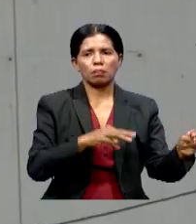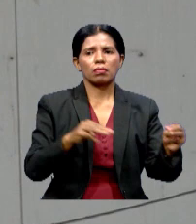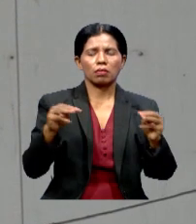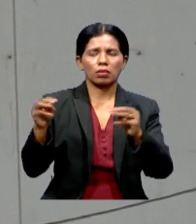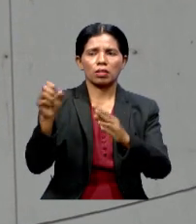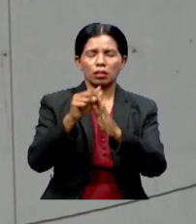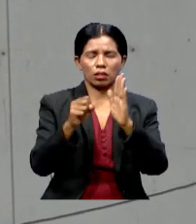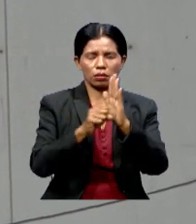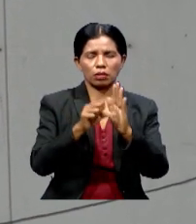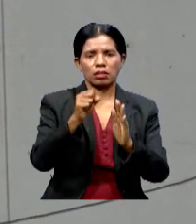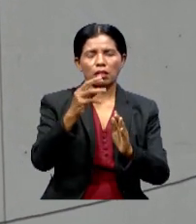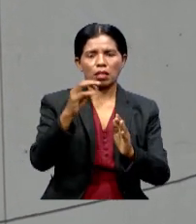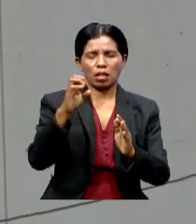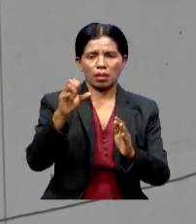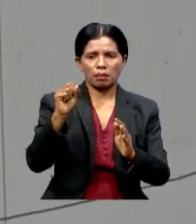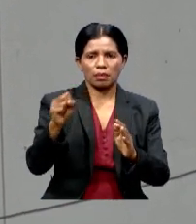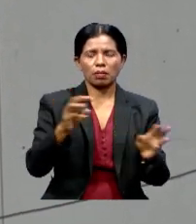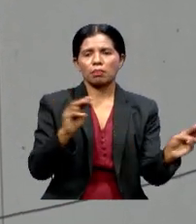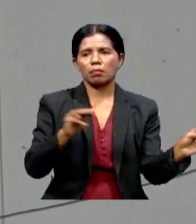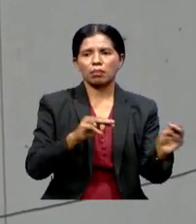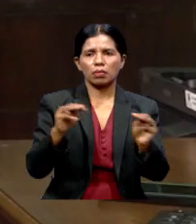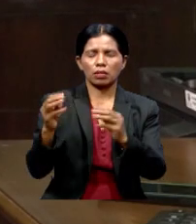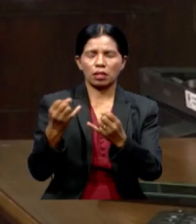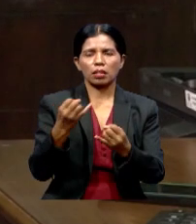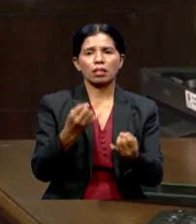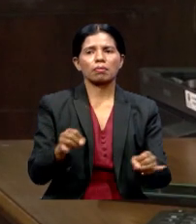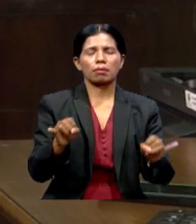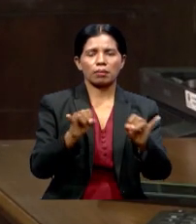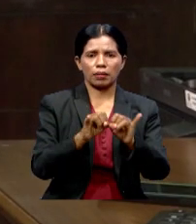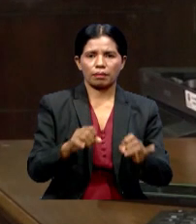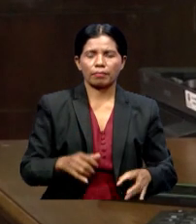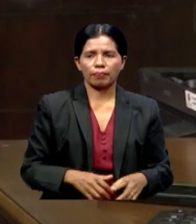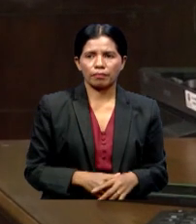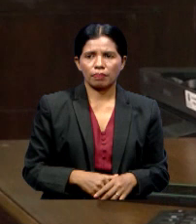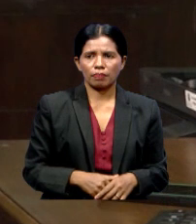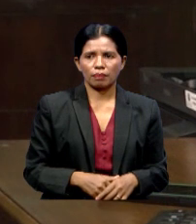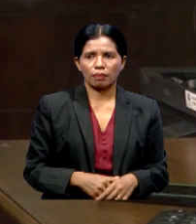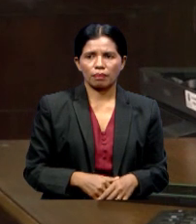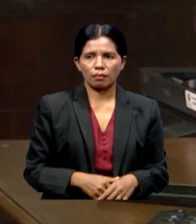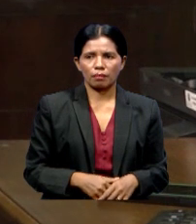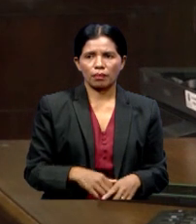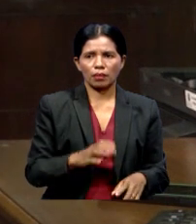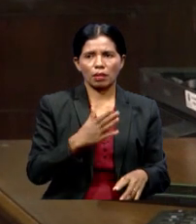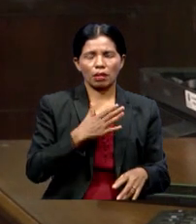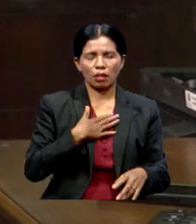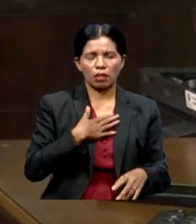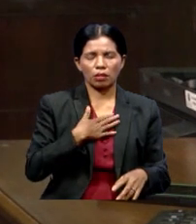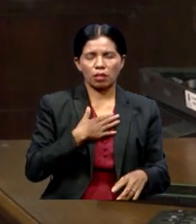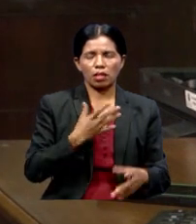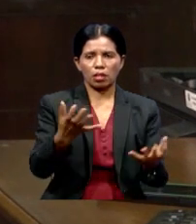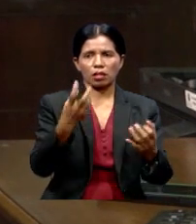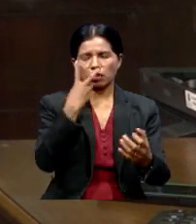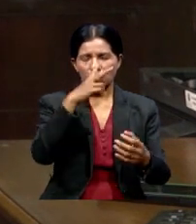estatuto Sames IP, transforma ba empresa pública. Hau ni expectativa, liliu